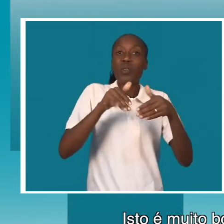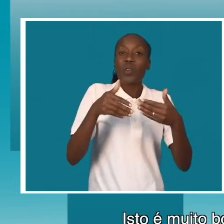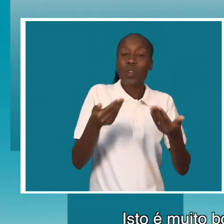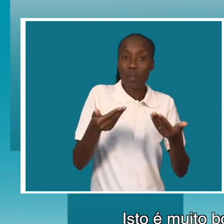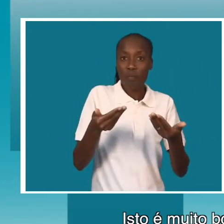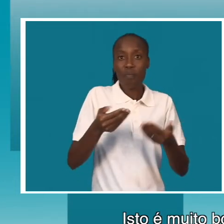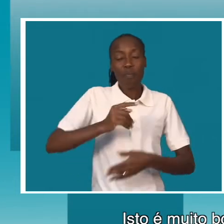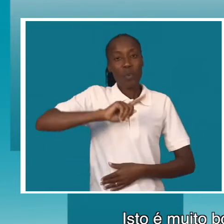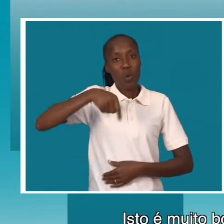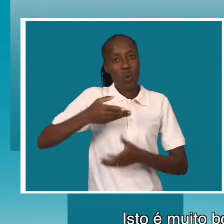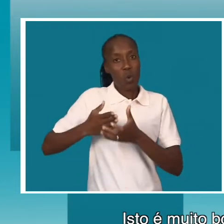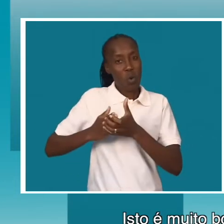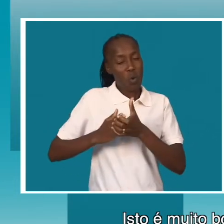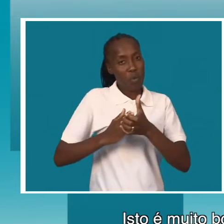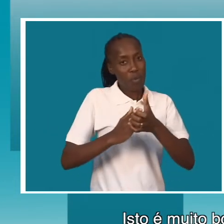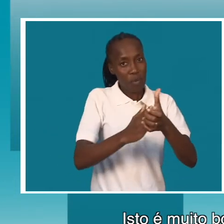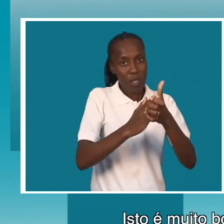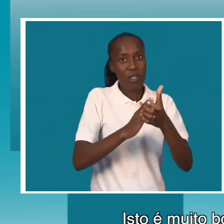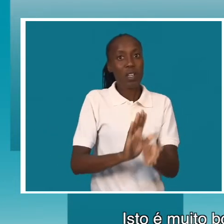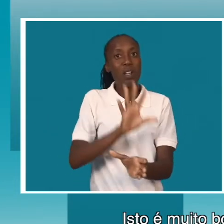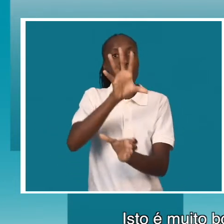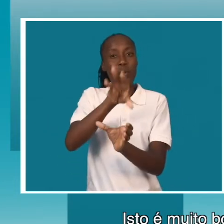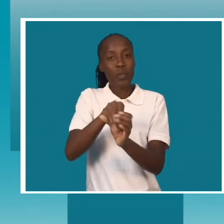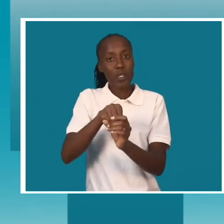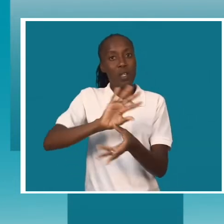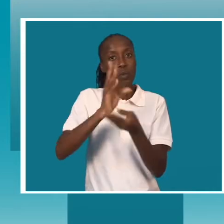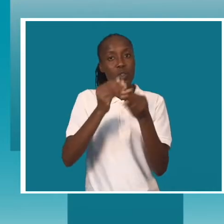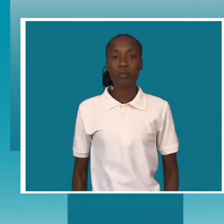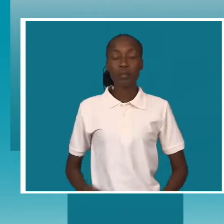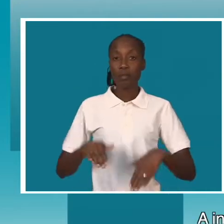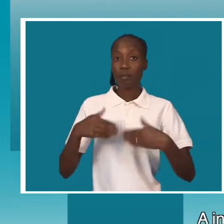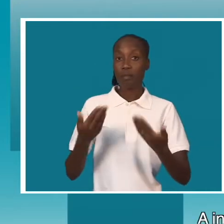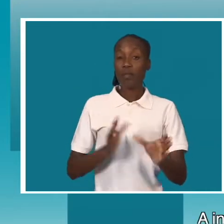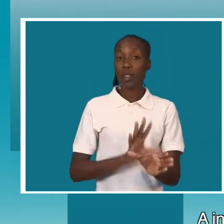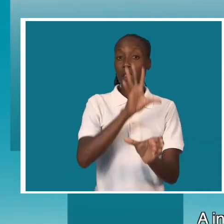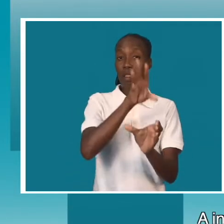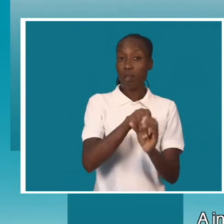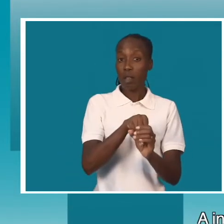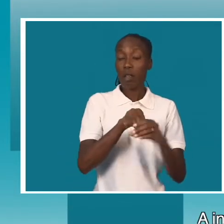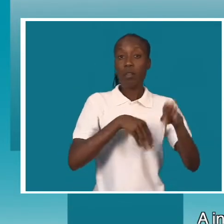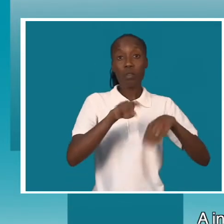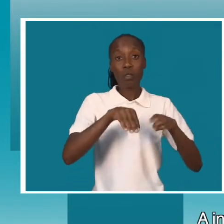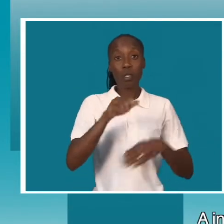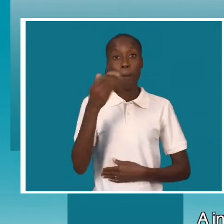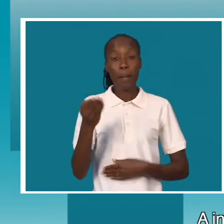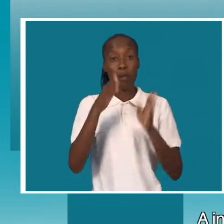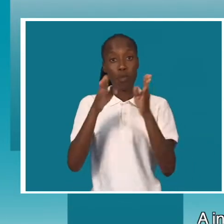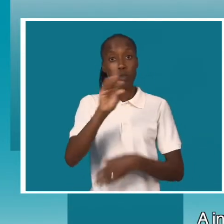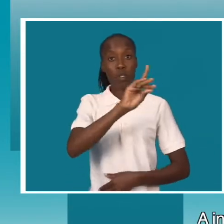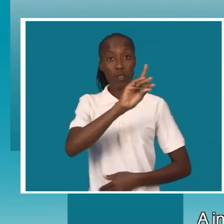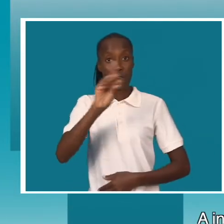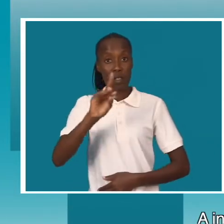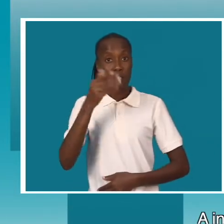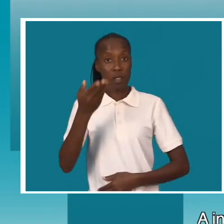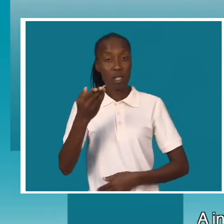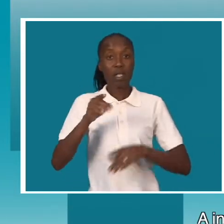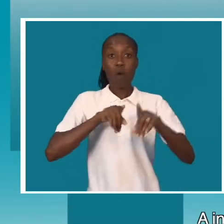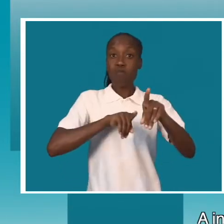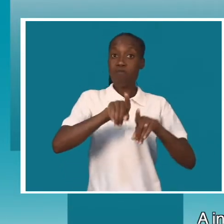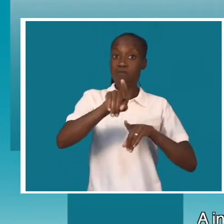compromisso com a inclusão de todos na prática desportiva. A inclusão de futebol para os amputados